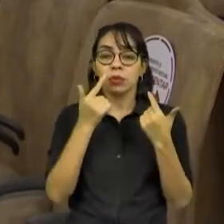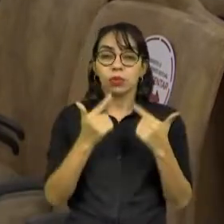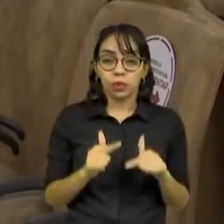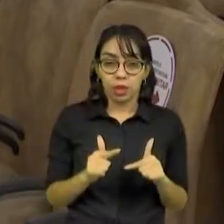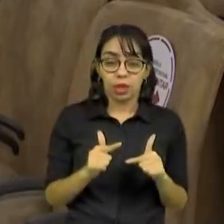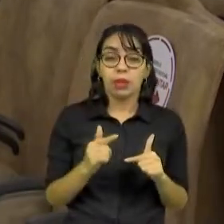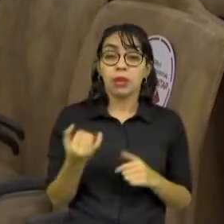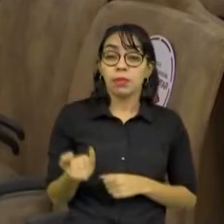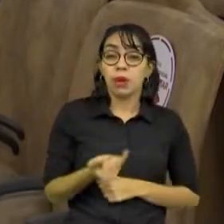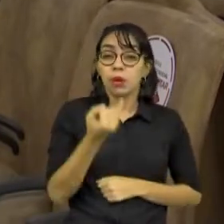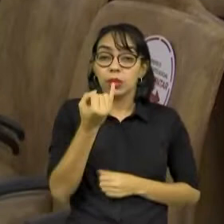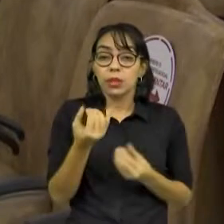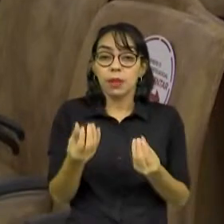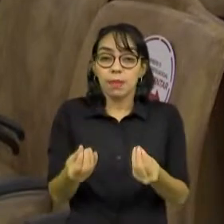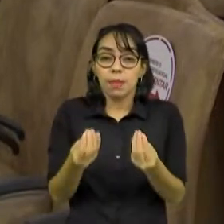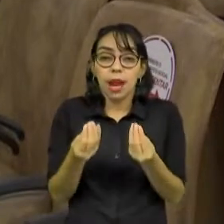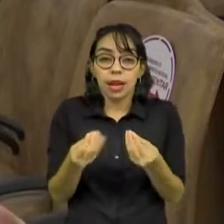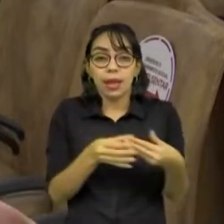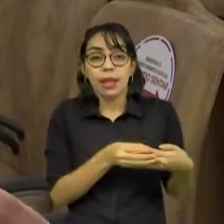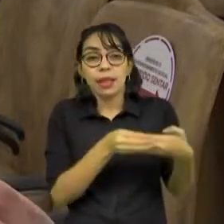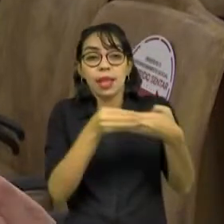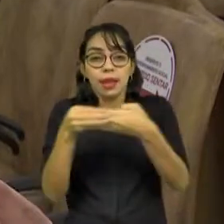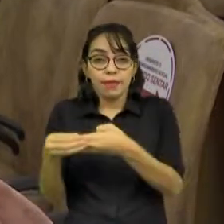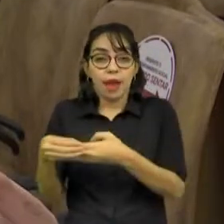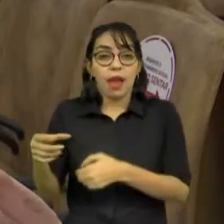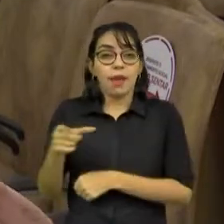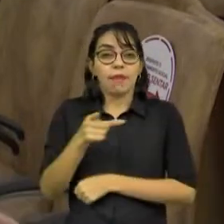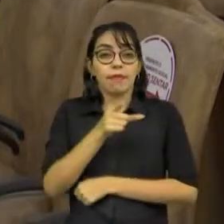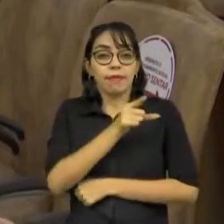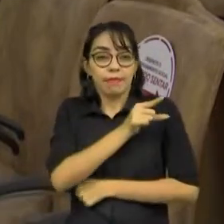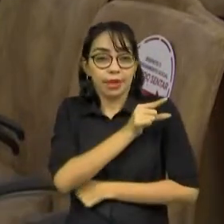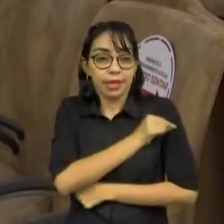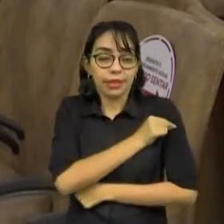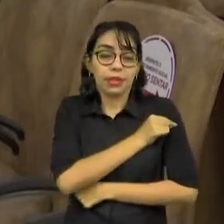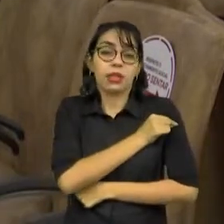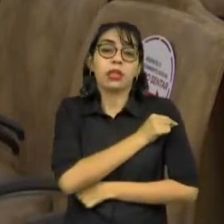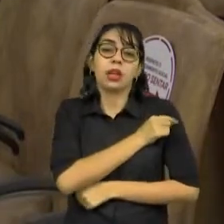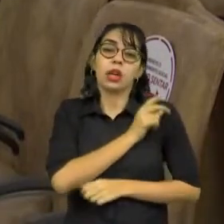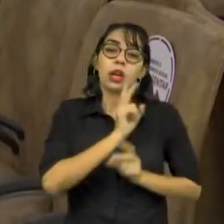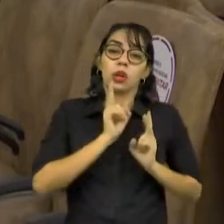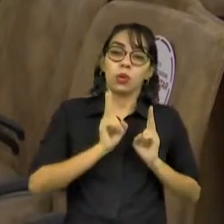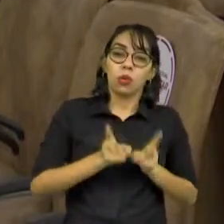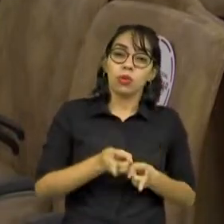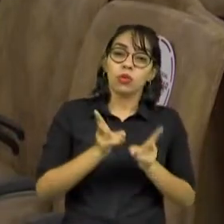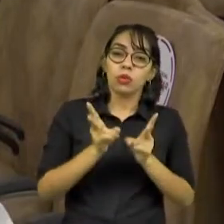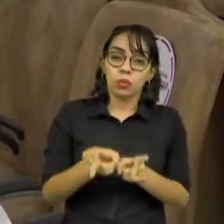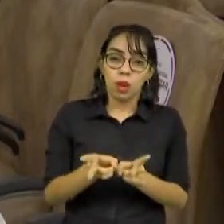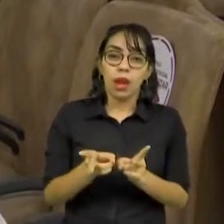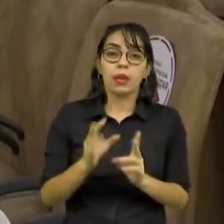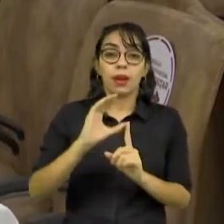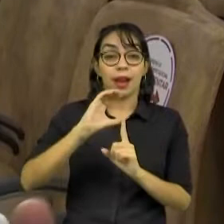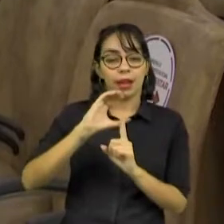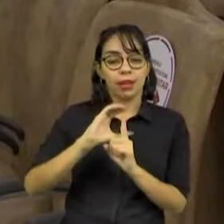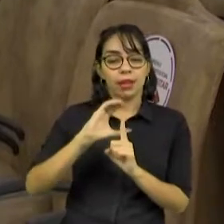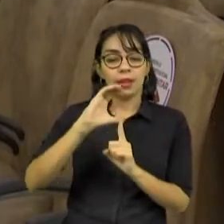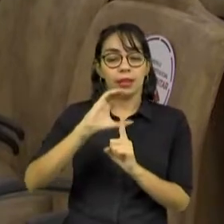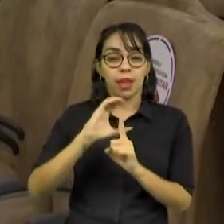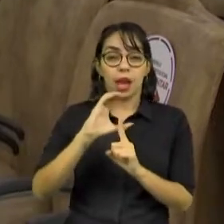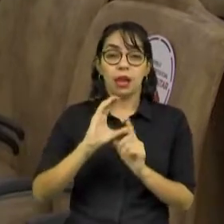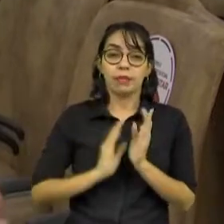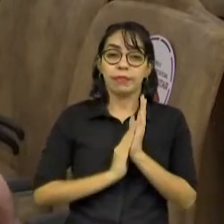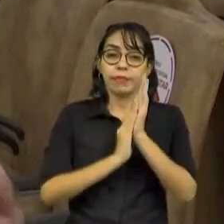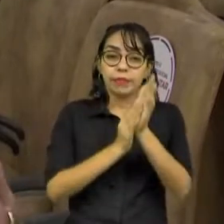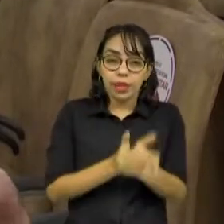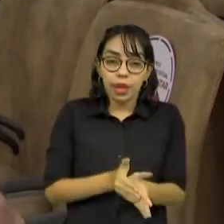a importância de fazer aquela vacinação, não só de manter a sua dose de rotina em dia, mas de participar de campanhas, que